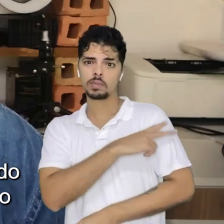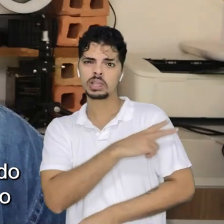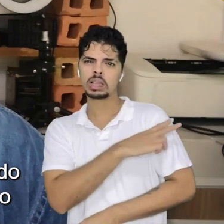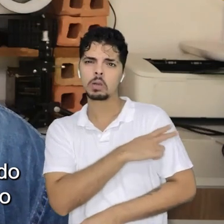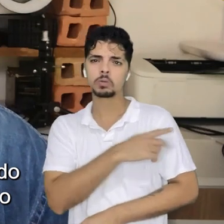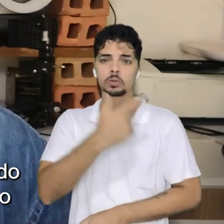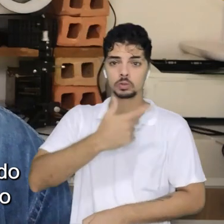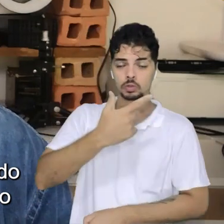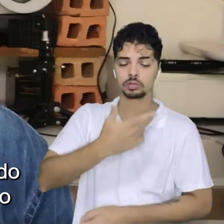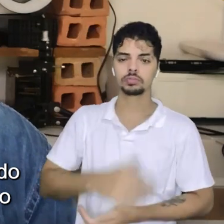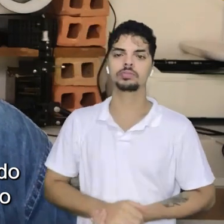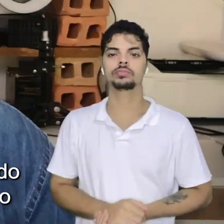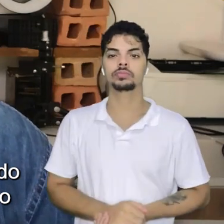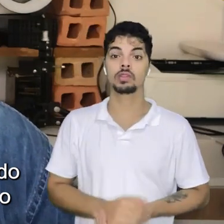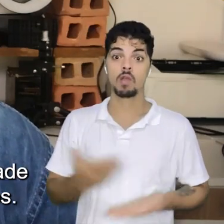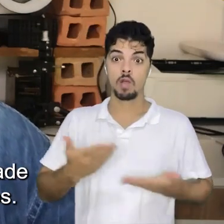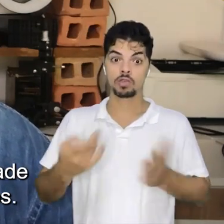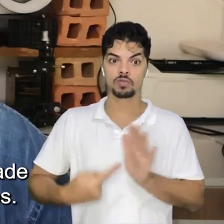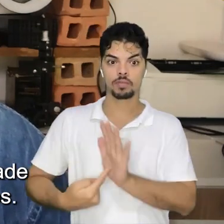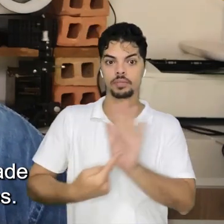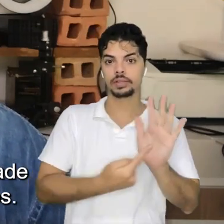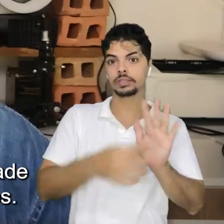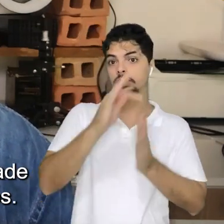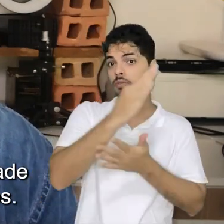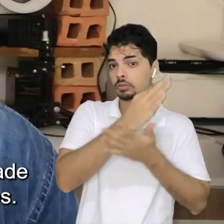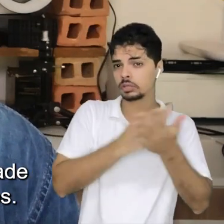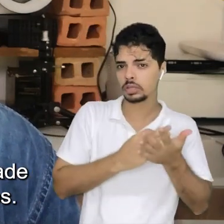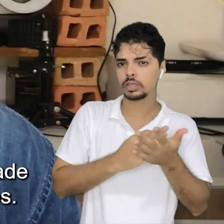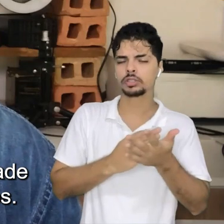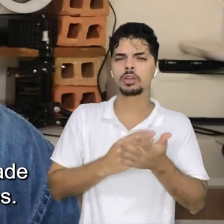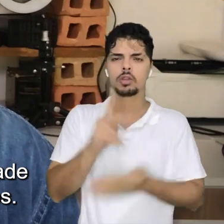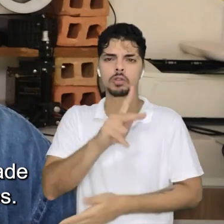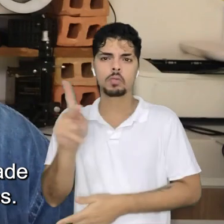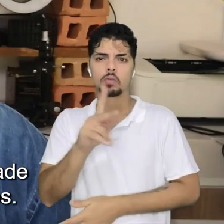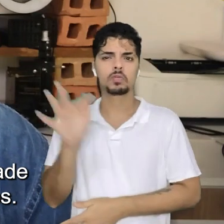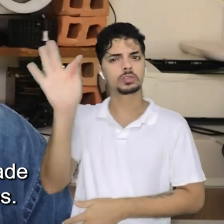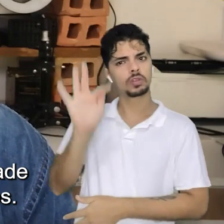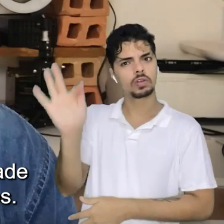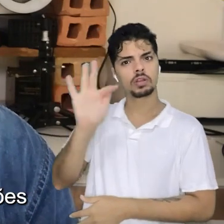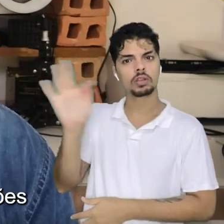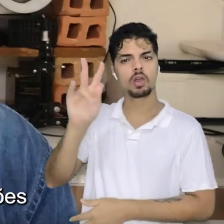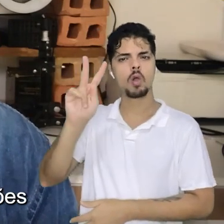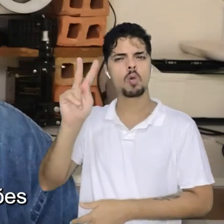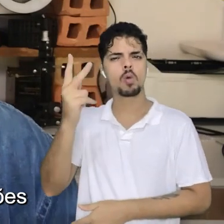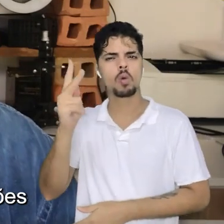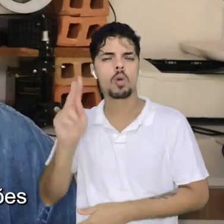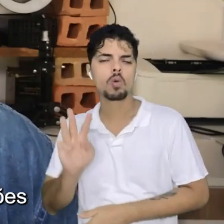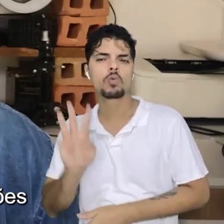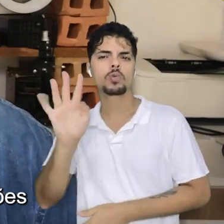uma monarquia entre repúblicas do professor Fabrício Prado da faculdade William Mary nos Estados Unidos